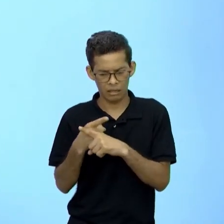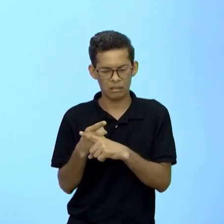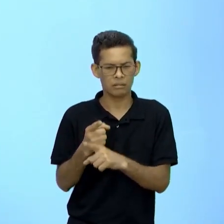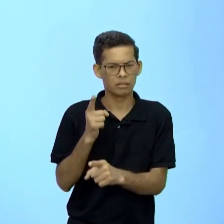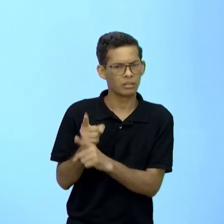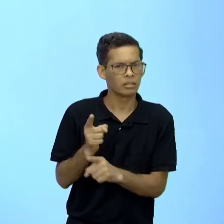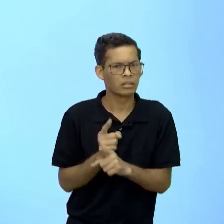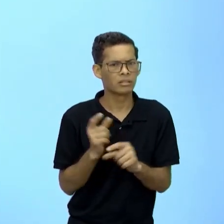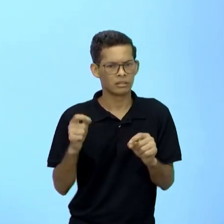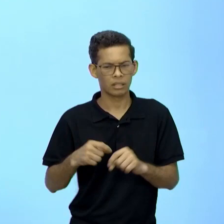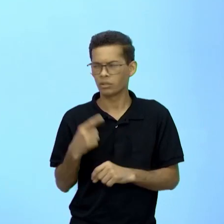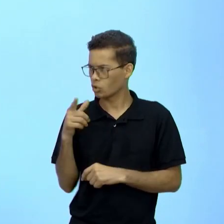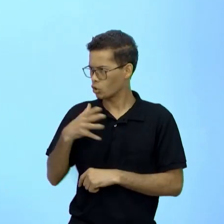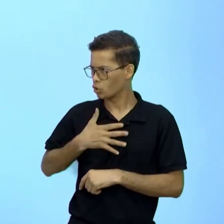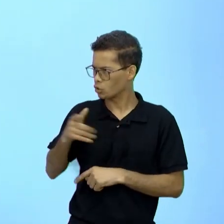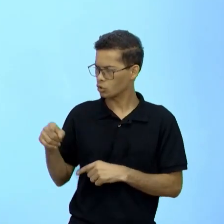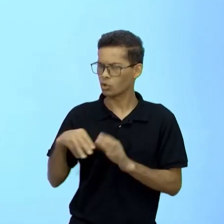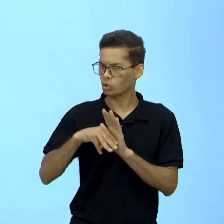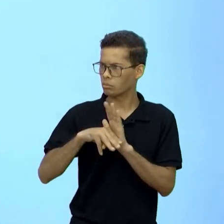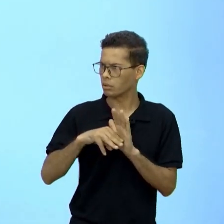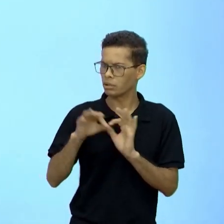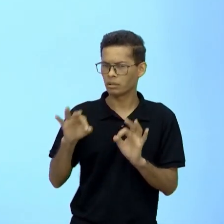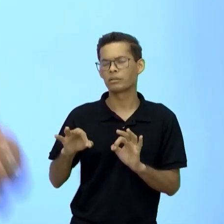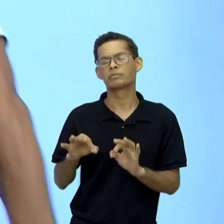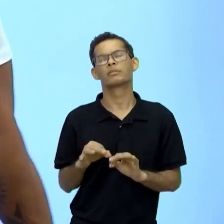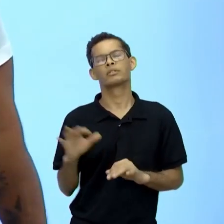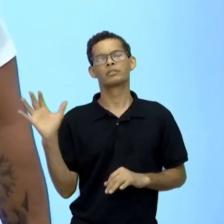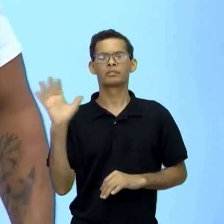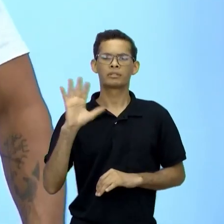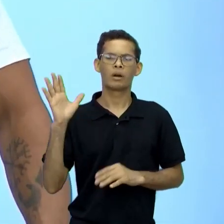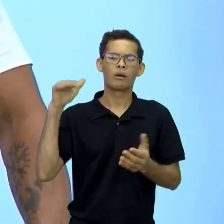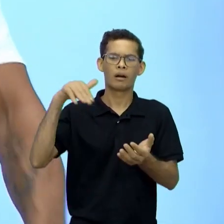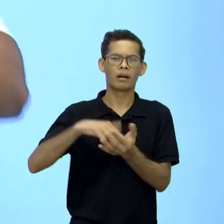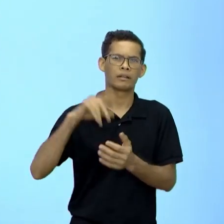Legal, gostou, Gibalina, do método? Bacana? Pessoal,